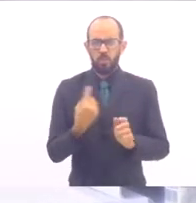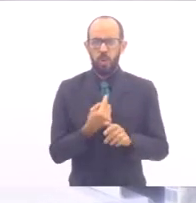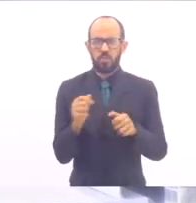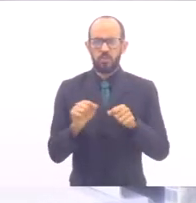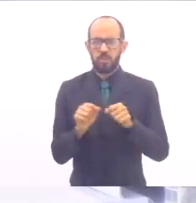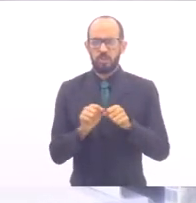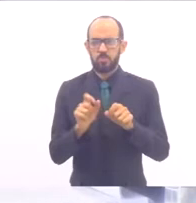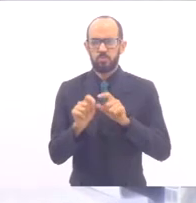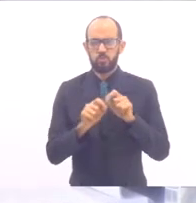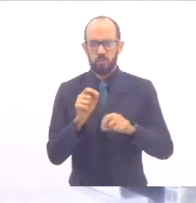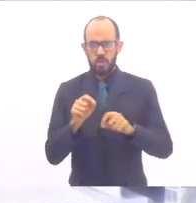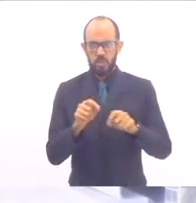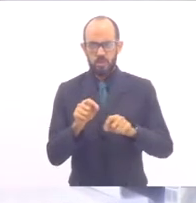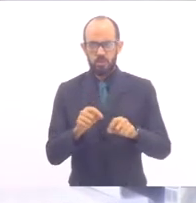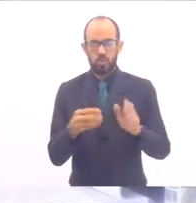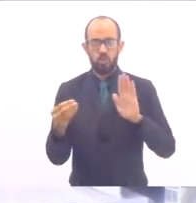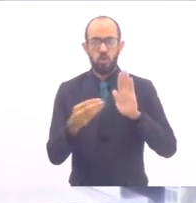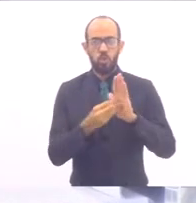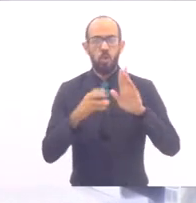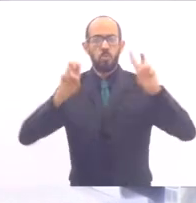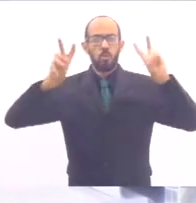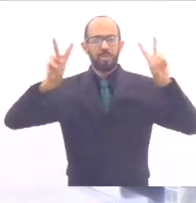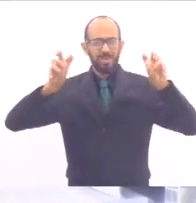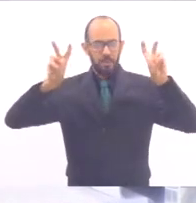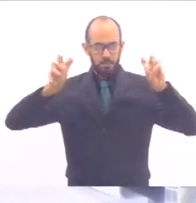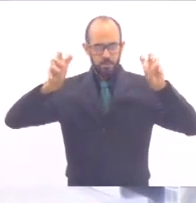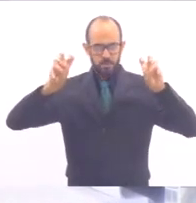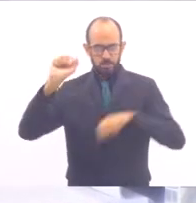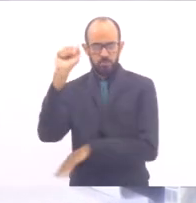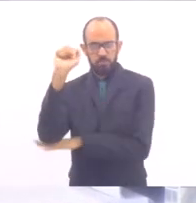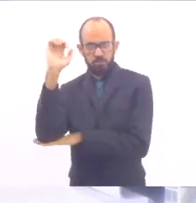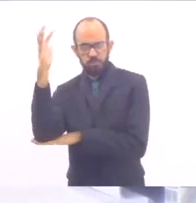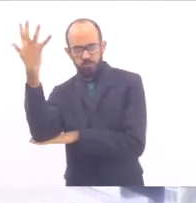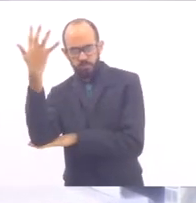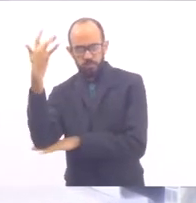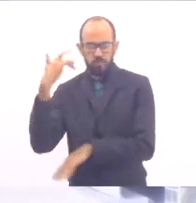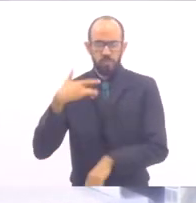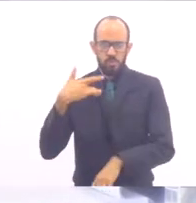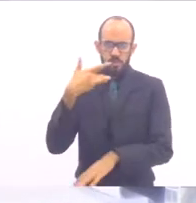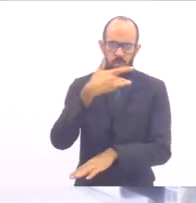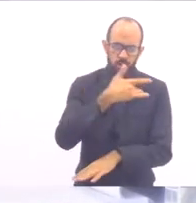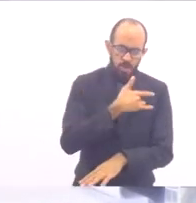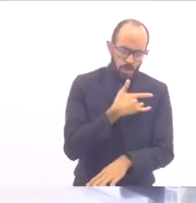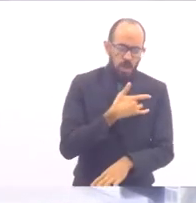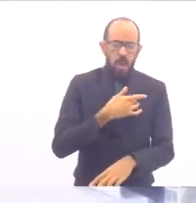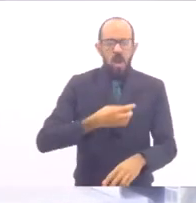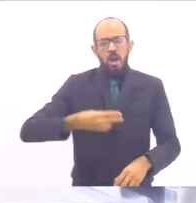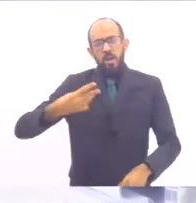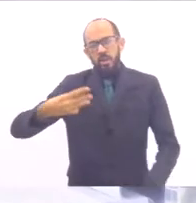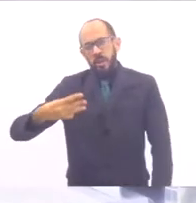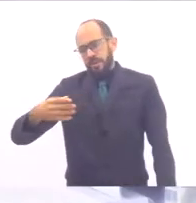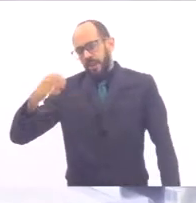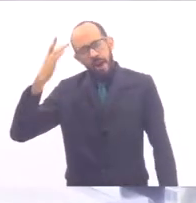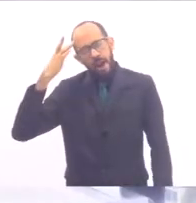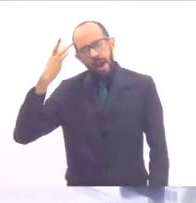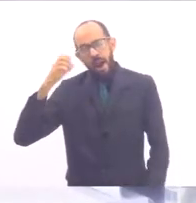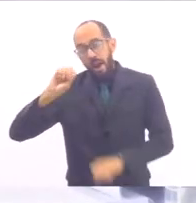gente dividiu por temas. O primeiro é ambiente, o segundo é saúde, o terceiro é, sei lá o que,